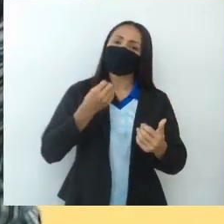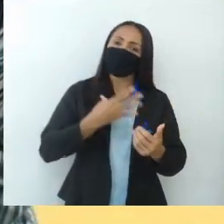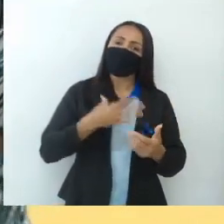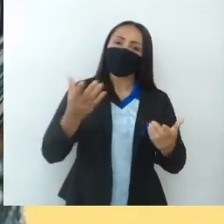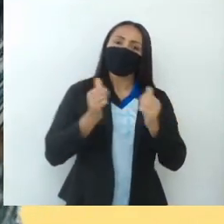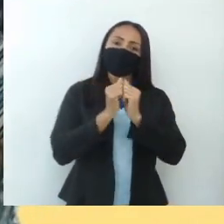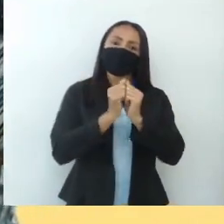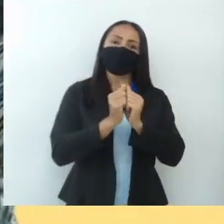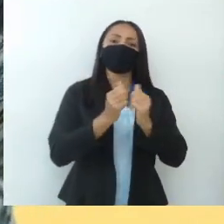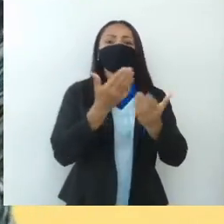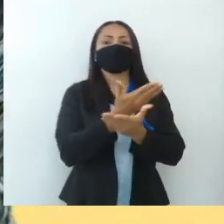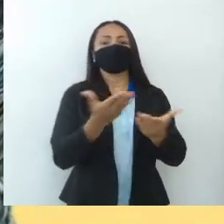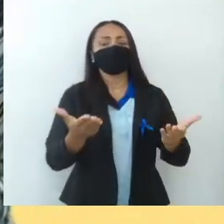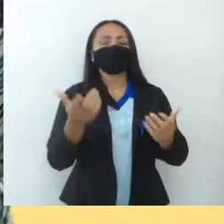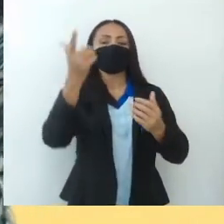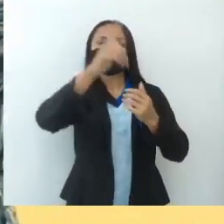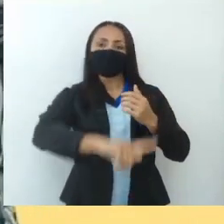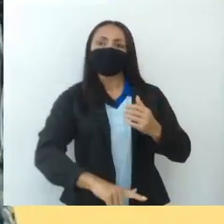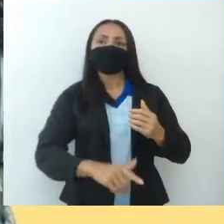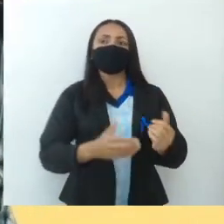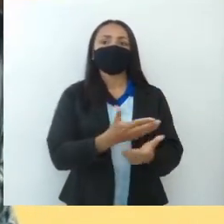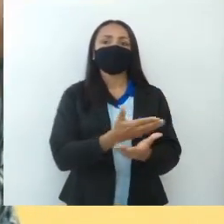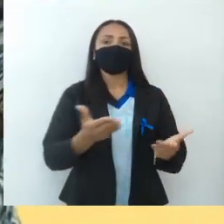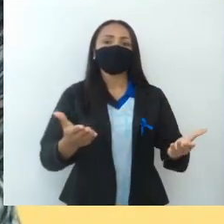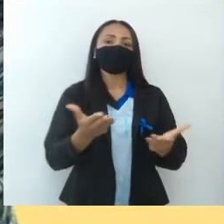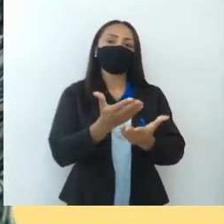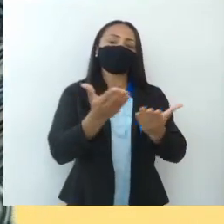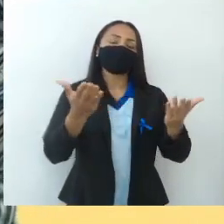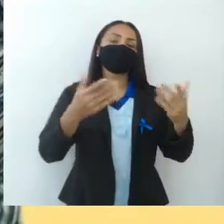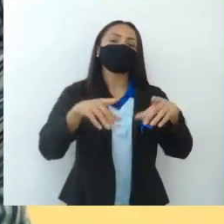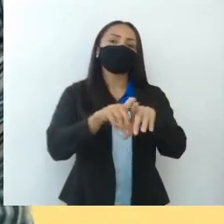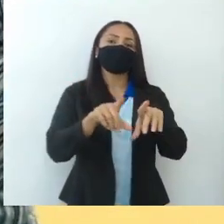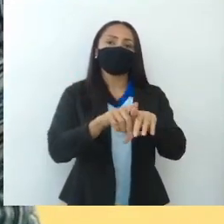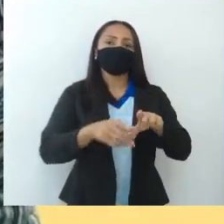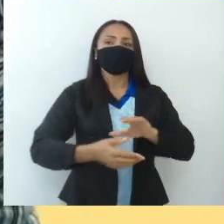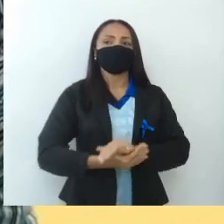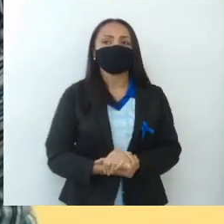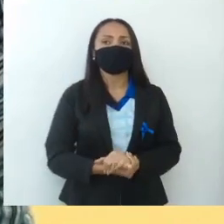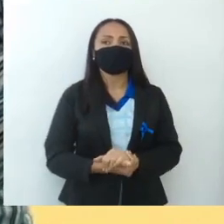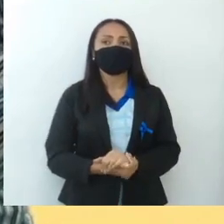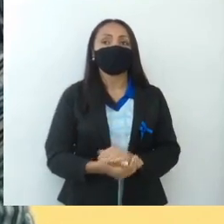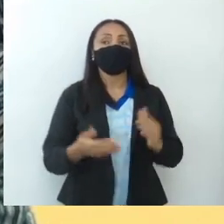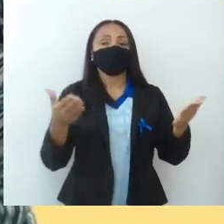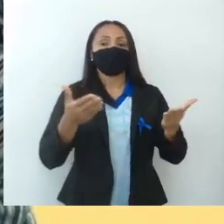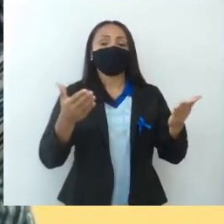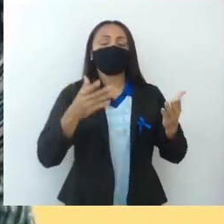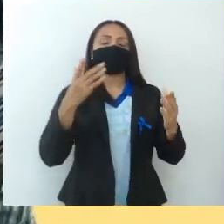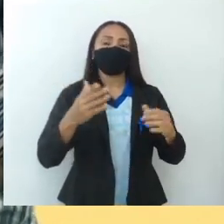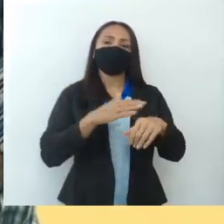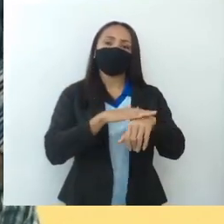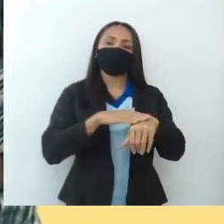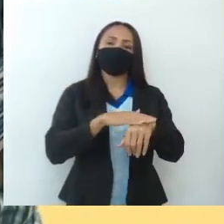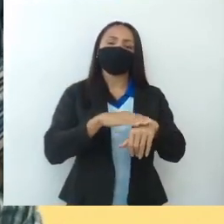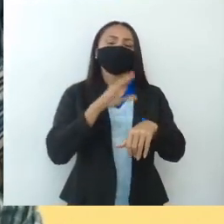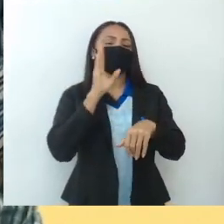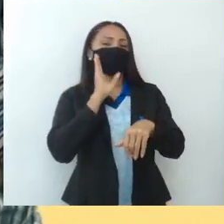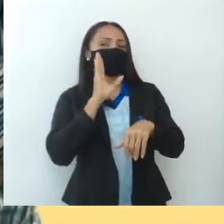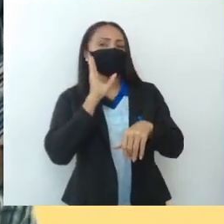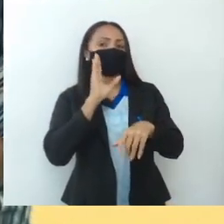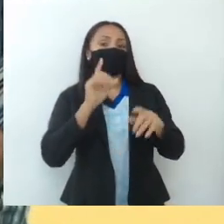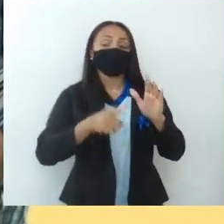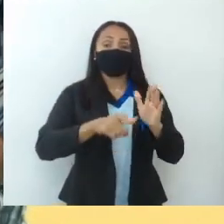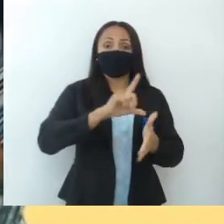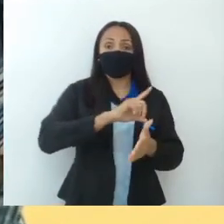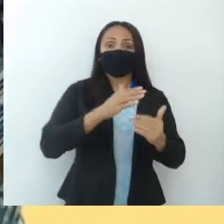um prazer novamente estar aqui com você e com vocês também. E hoje vamos ter uma conversa bem legal, mas antes da